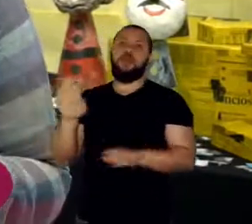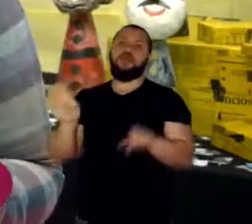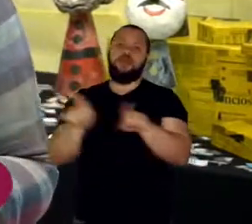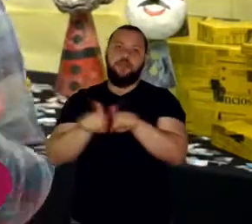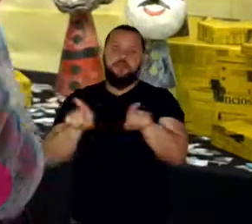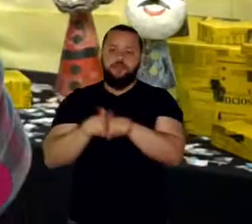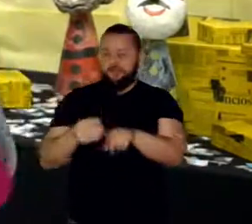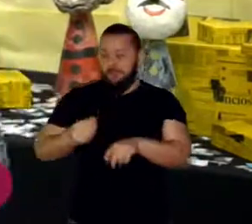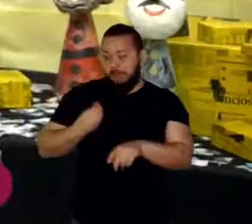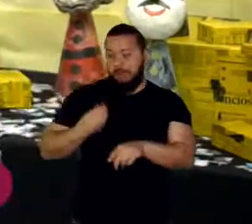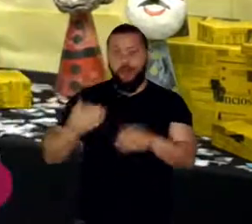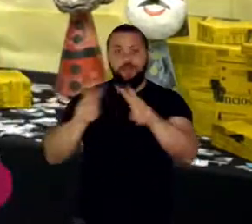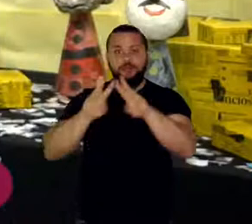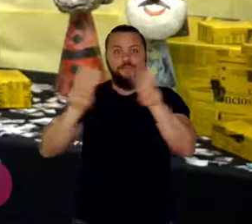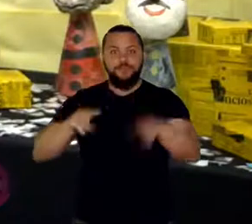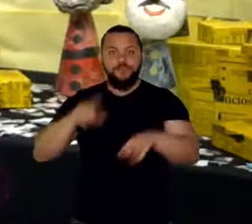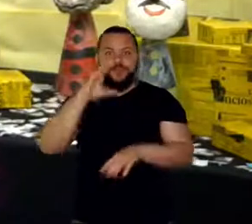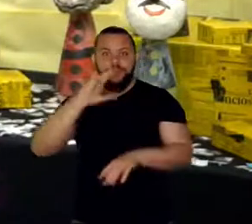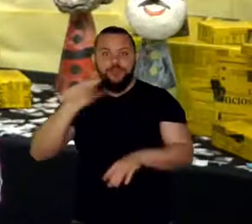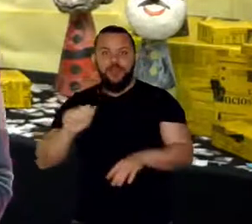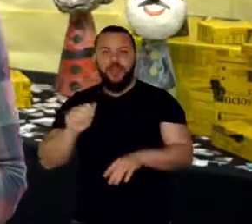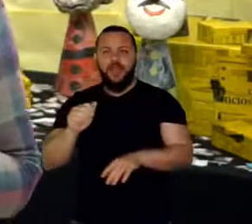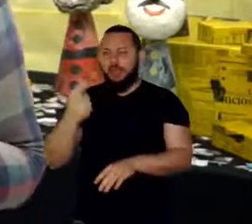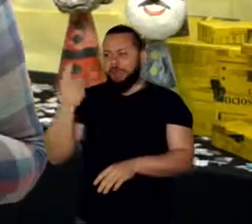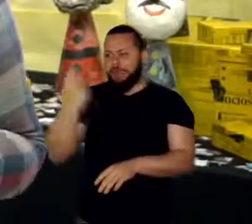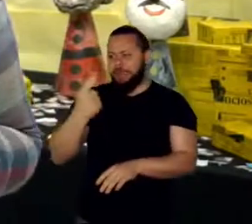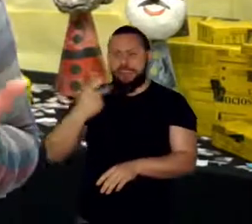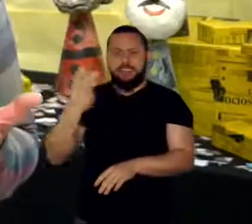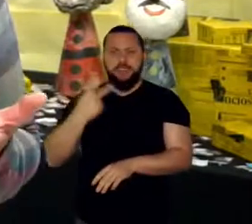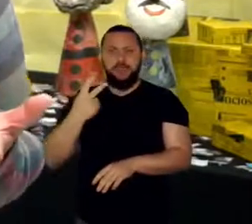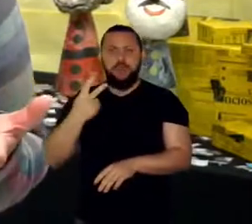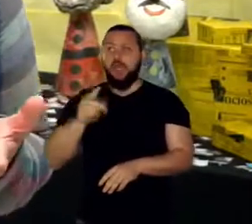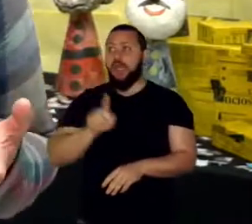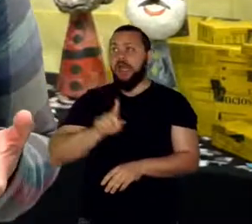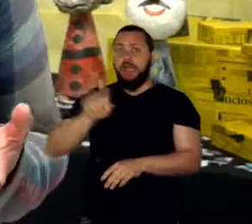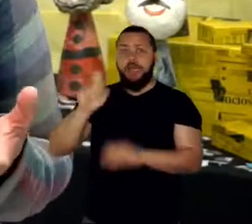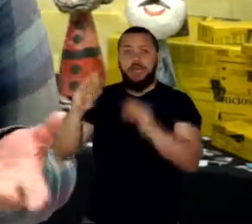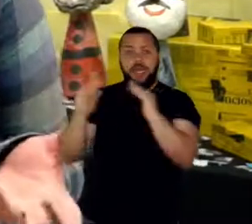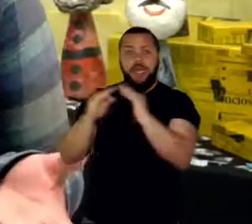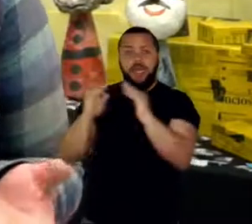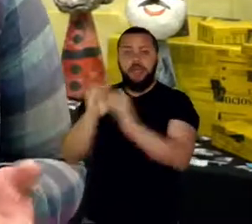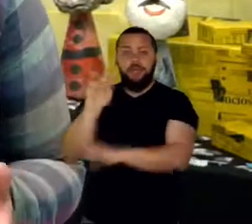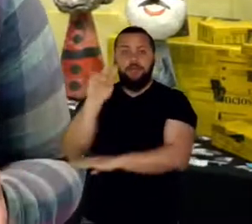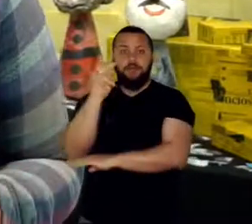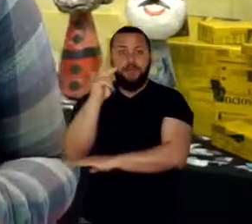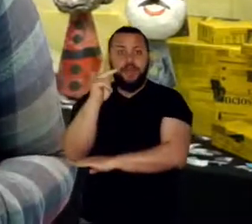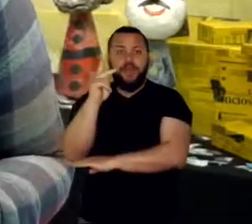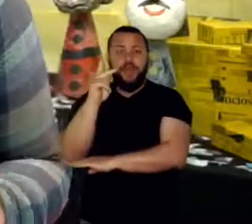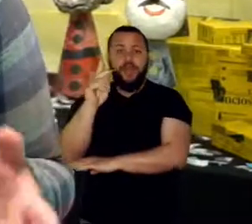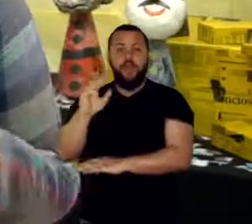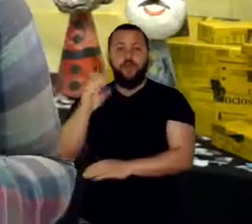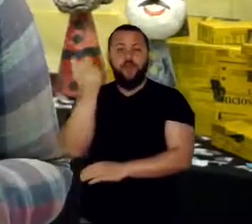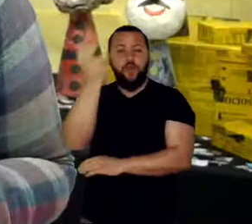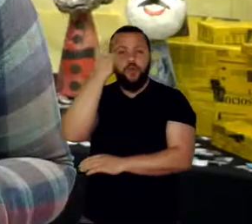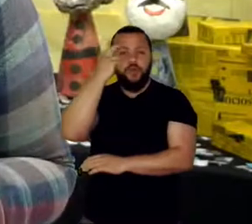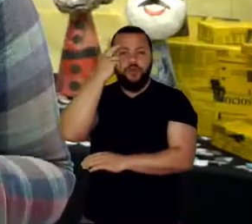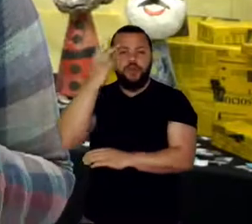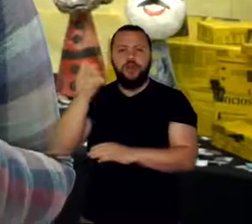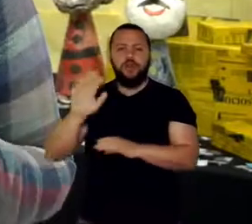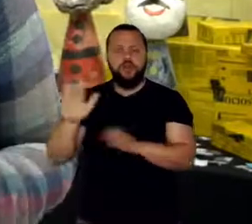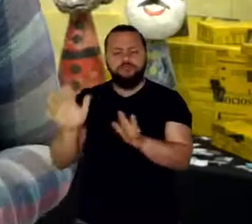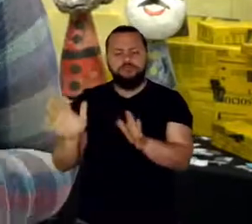E as primeiras edições aconteceram no Vila Auer Cultural. Essa é uma iniciativa de